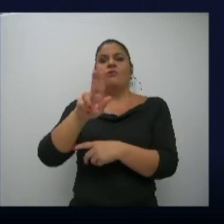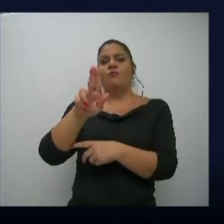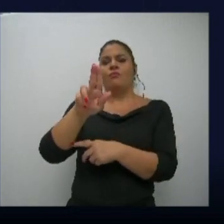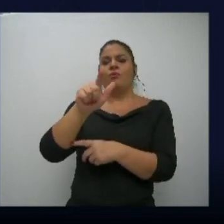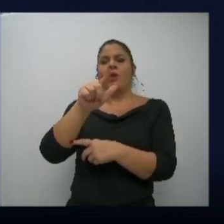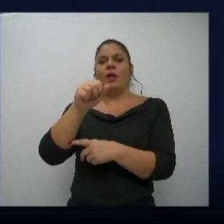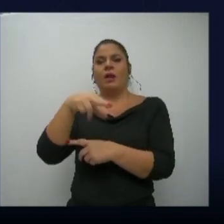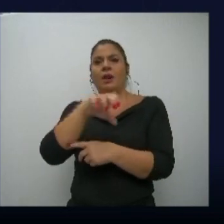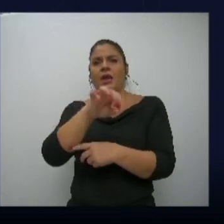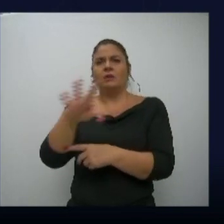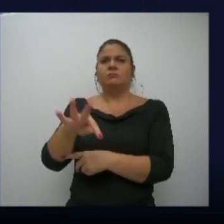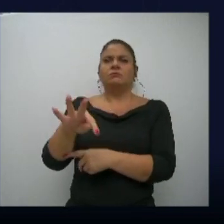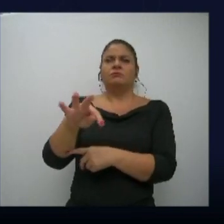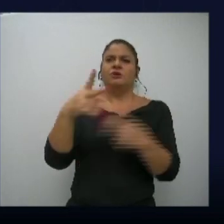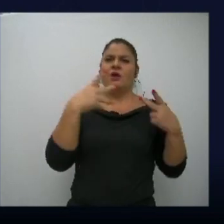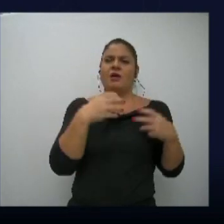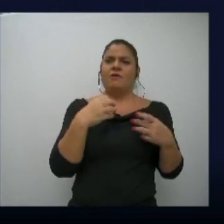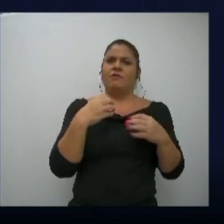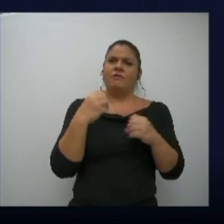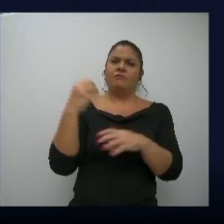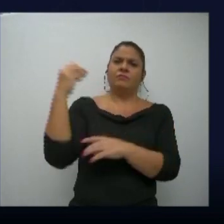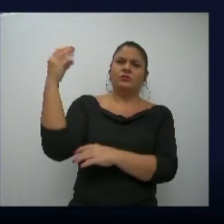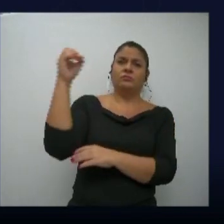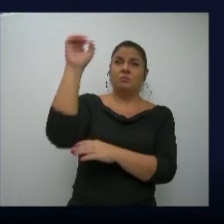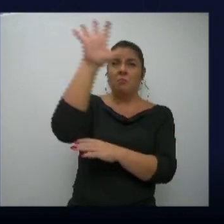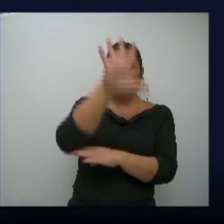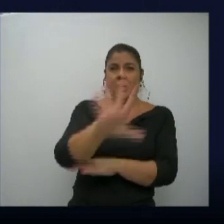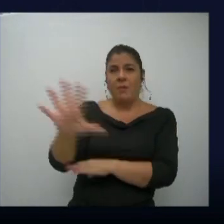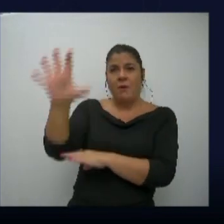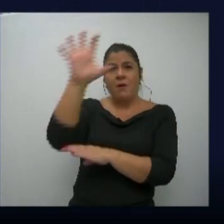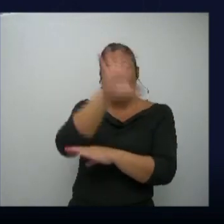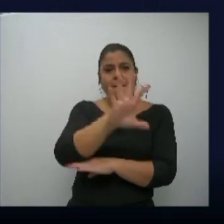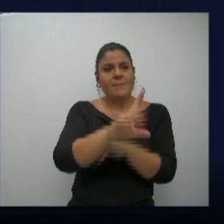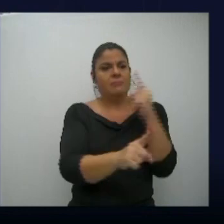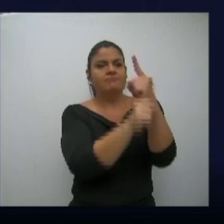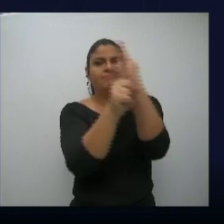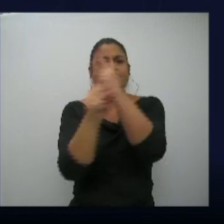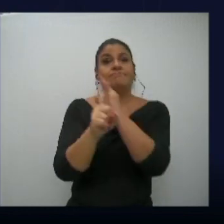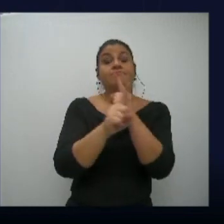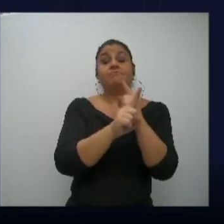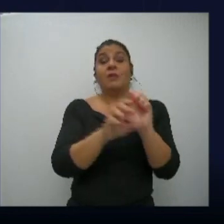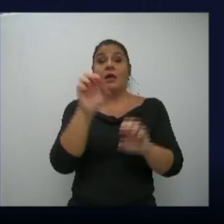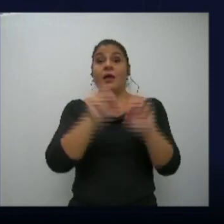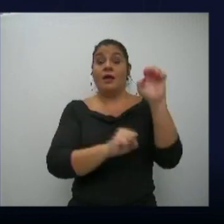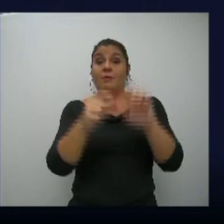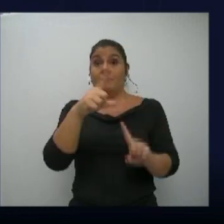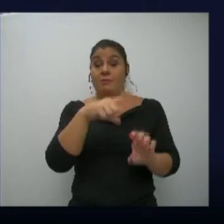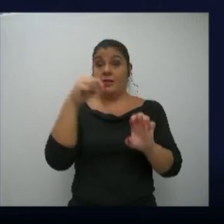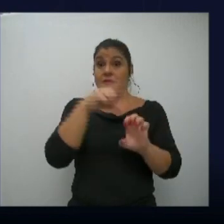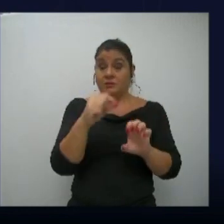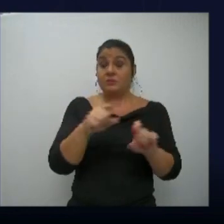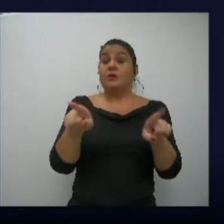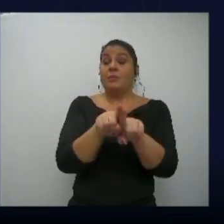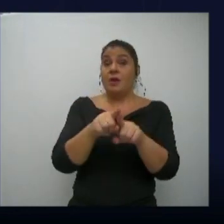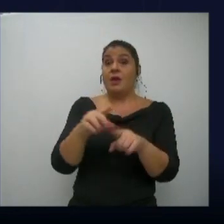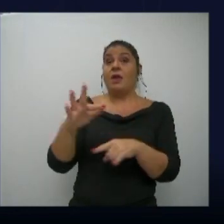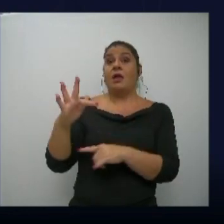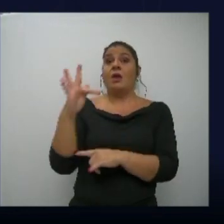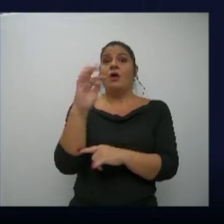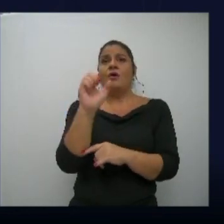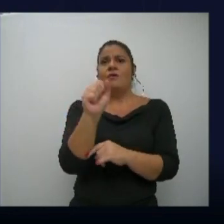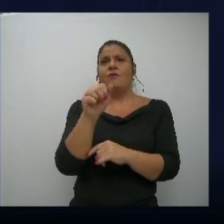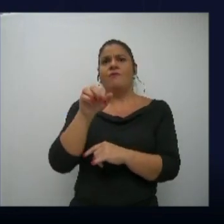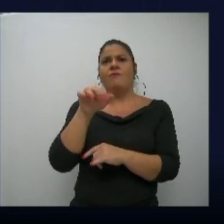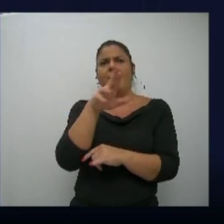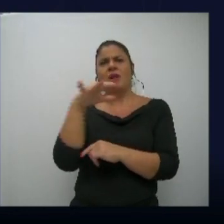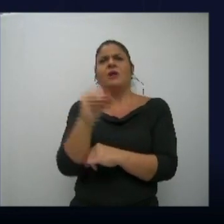Berenguer Viajando pelo Brasil atrás dos empreendedores de várias empresários brasileiros Abrir também comprar a mobília e